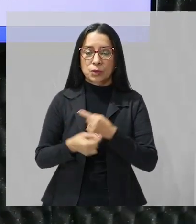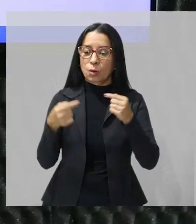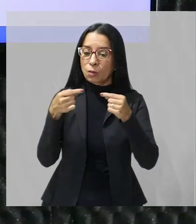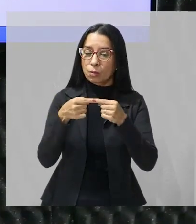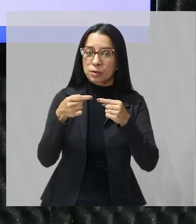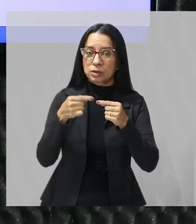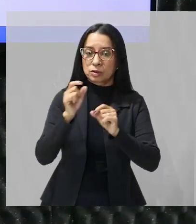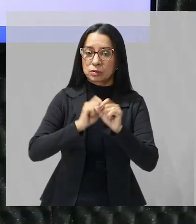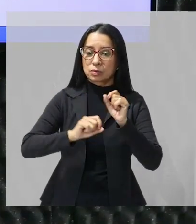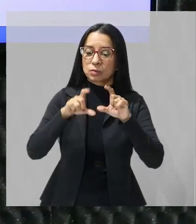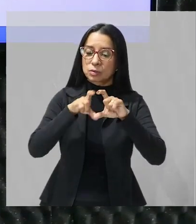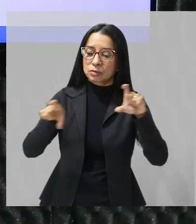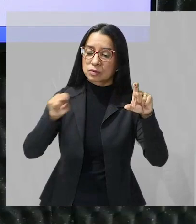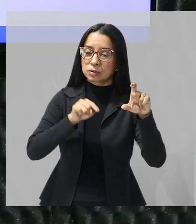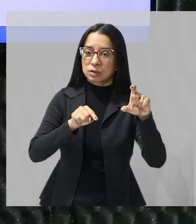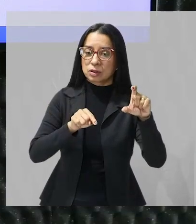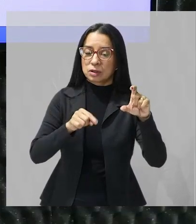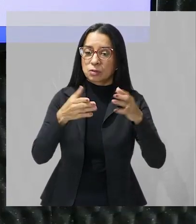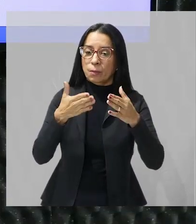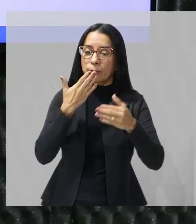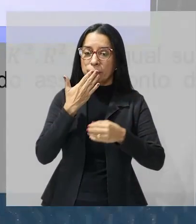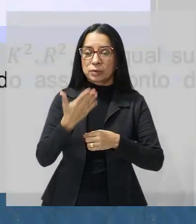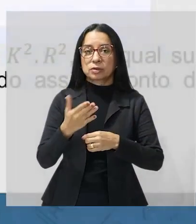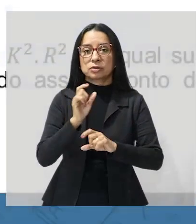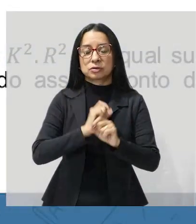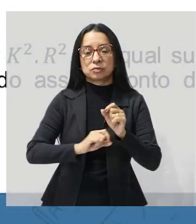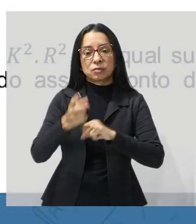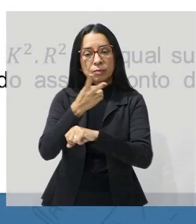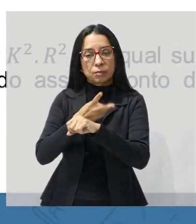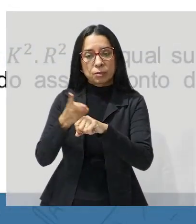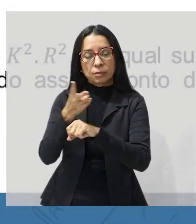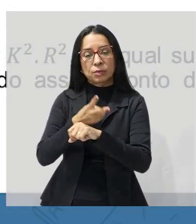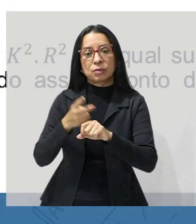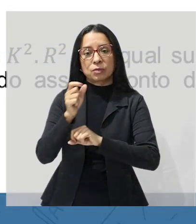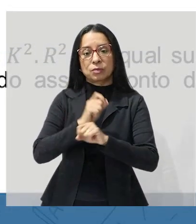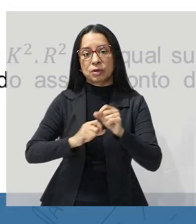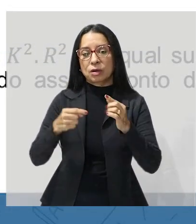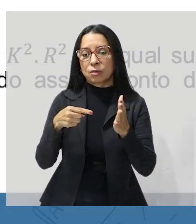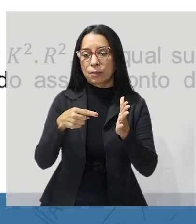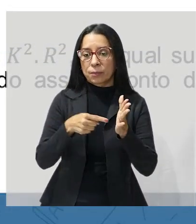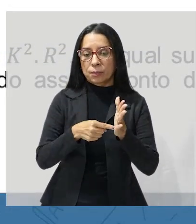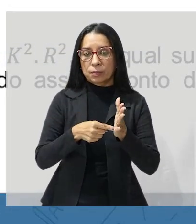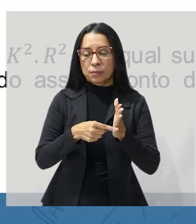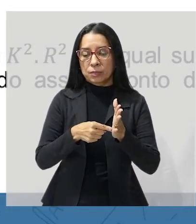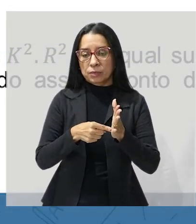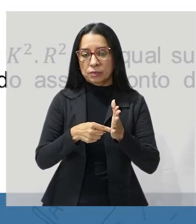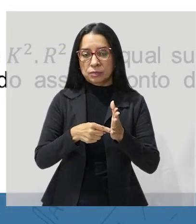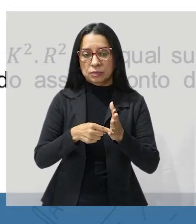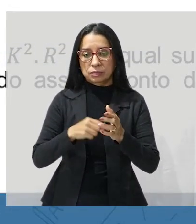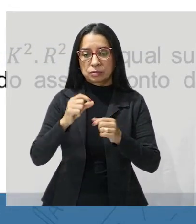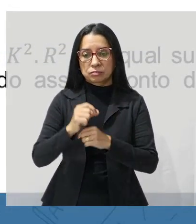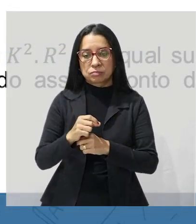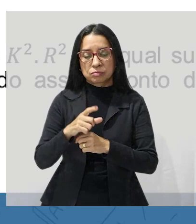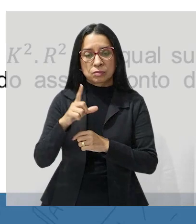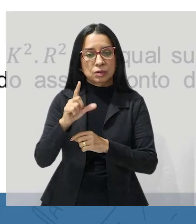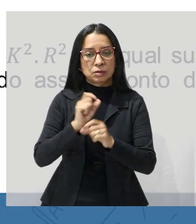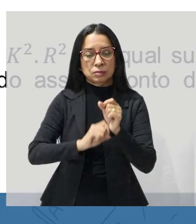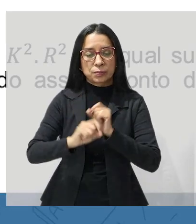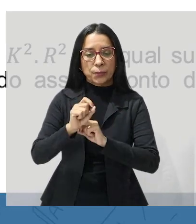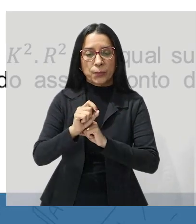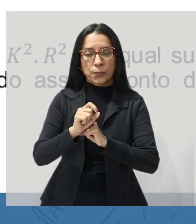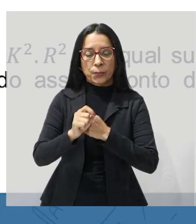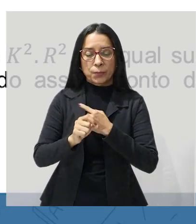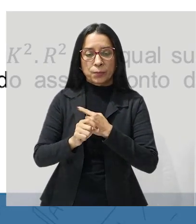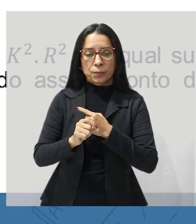condizente, né, com o que o enunciado pediu, eu vou atrás, né, desse ponto de máximo, que é uma das informações do